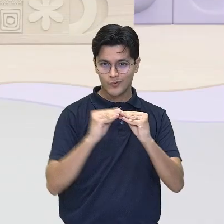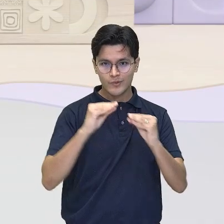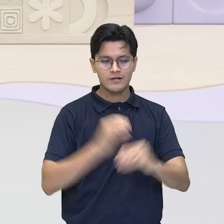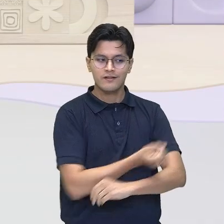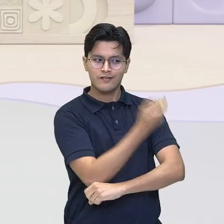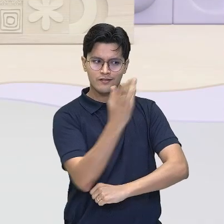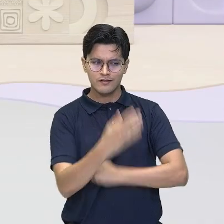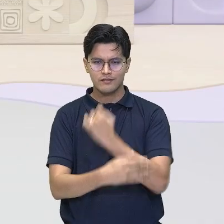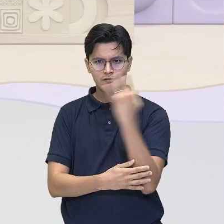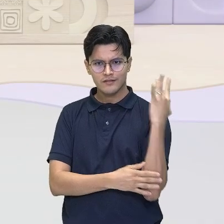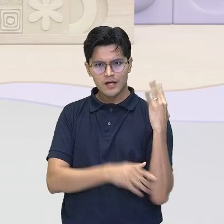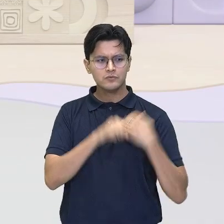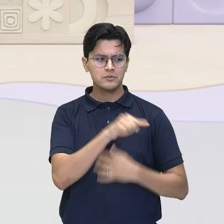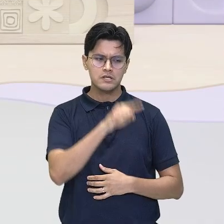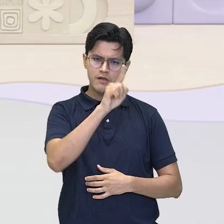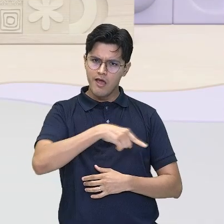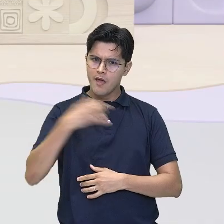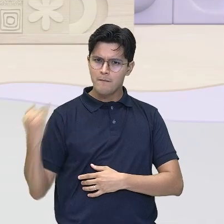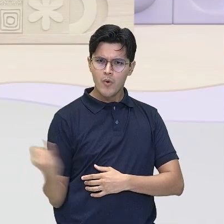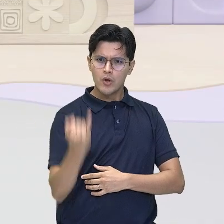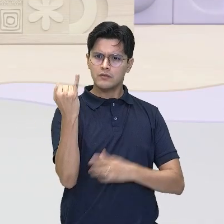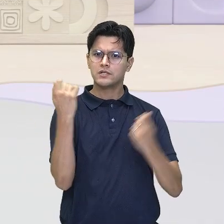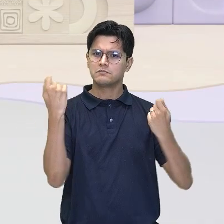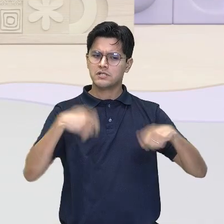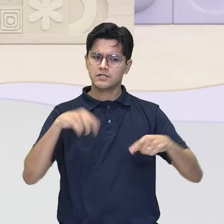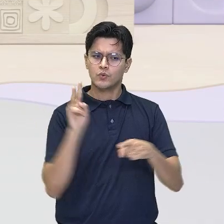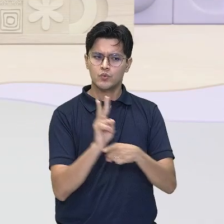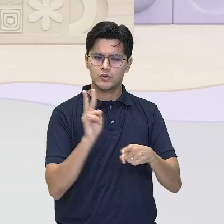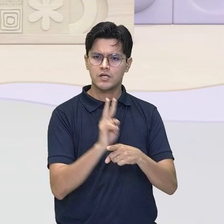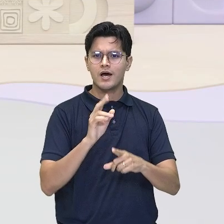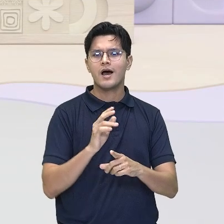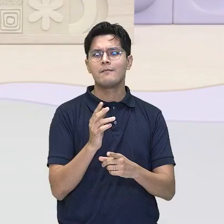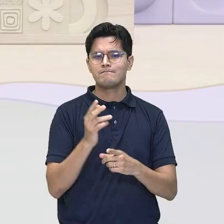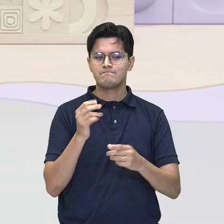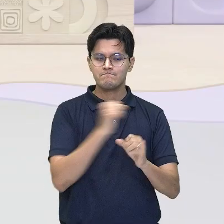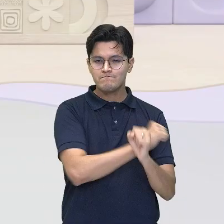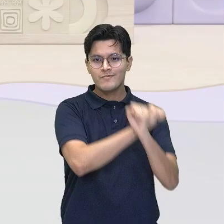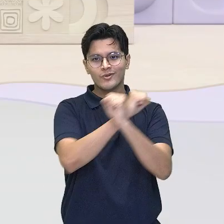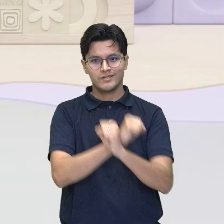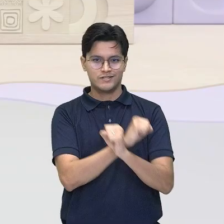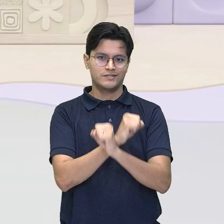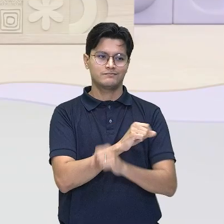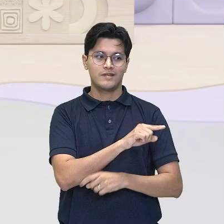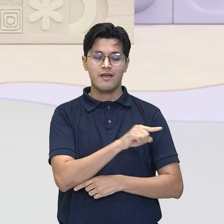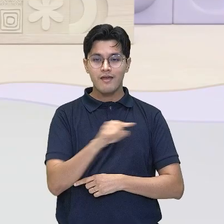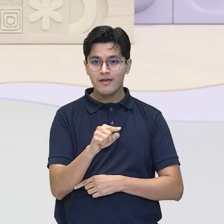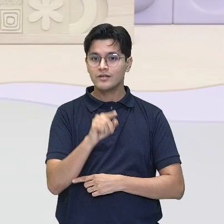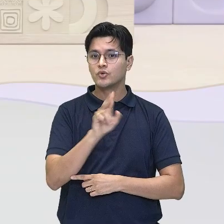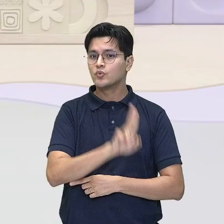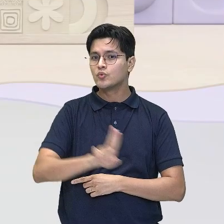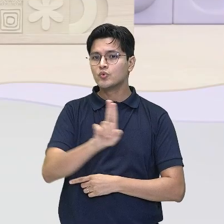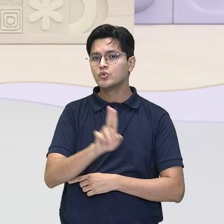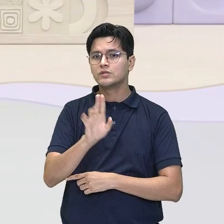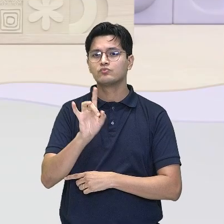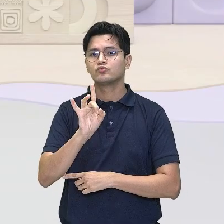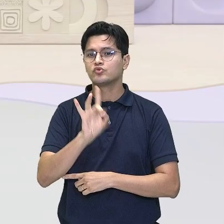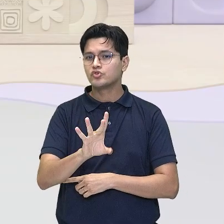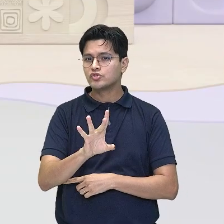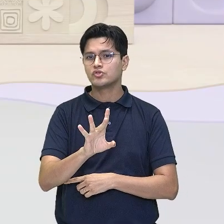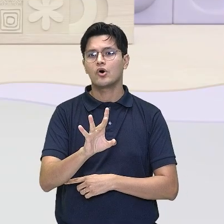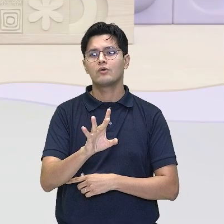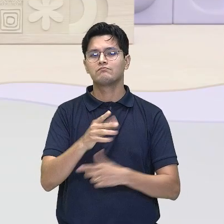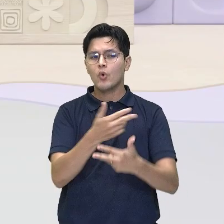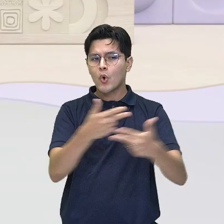pegam demais, eles nunca retiram demais da natureza. Eles aprendem a tirar somente aquilo que eles vão precisar.